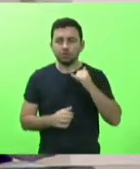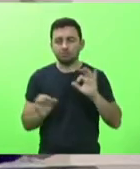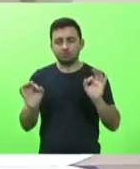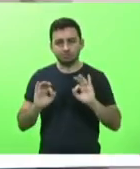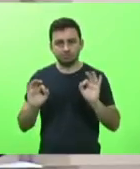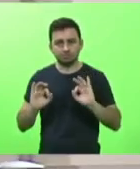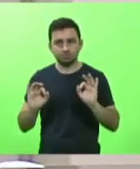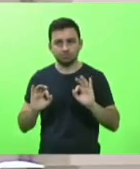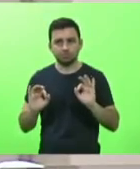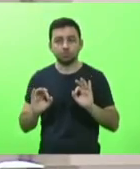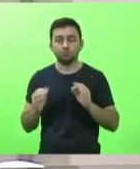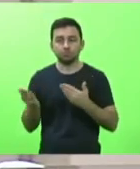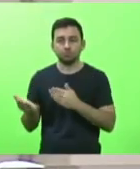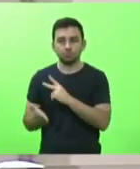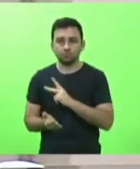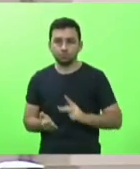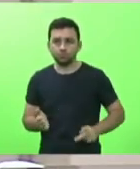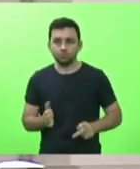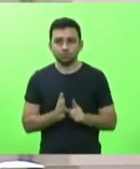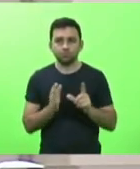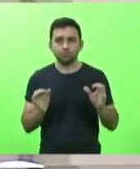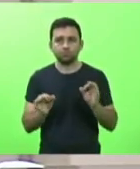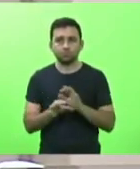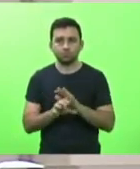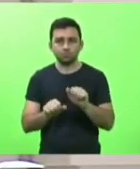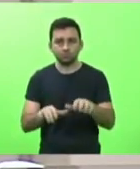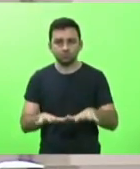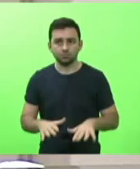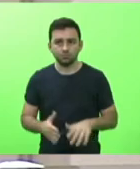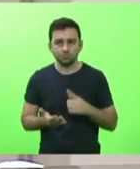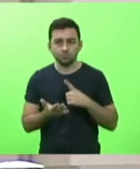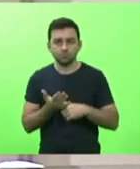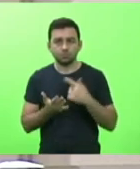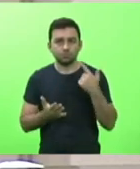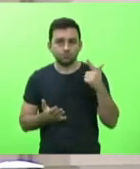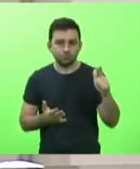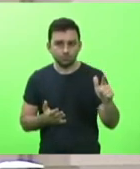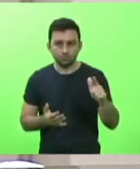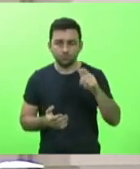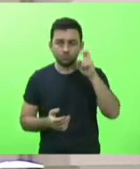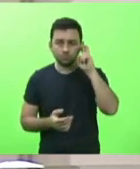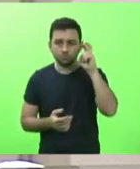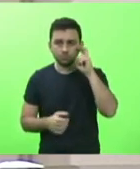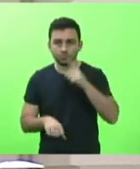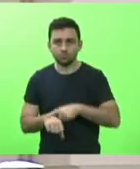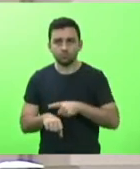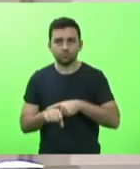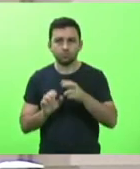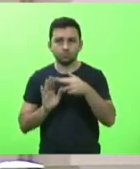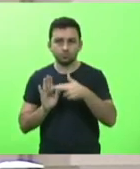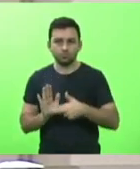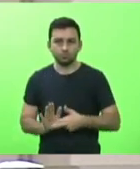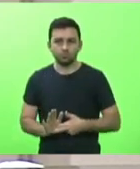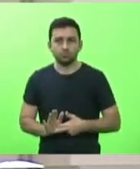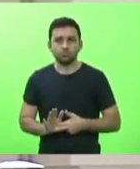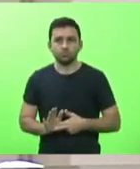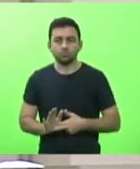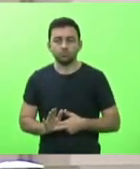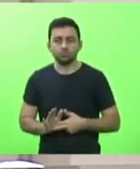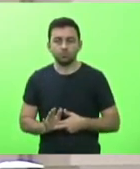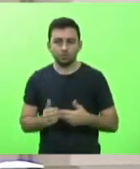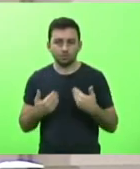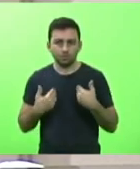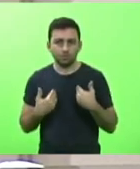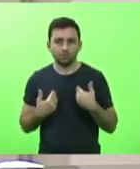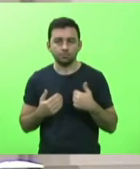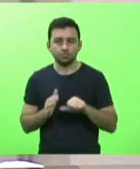mais havendo, o senhor presidente, antes de encerrar a sessão, convocou outro ordinário para quinta-feira no horário regimental. Para constar,